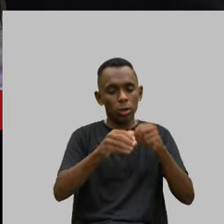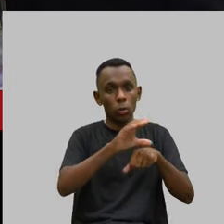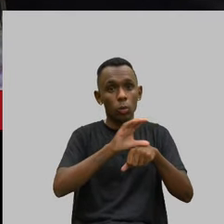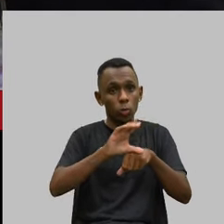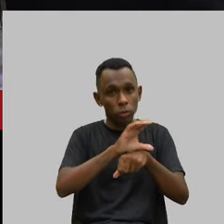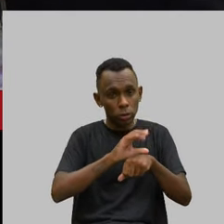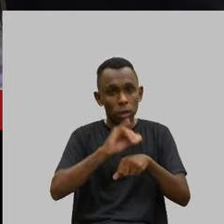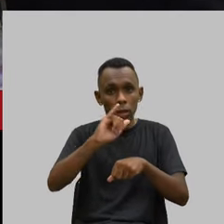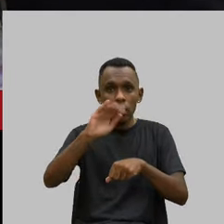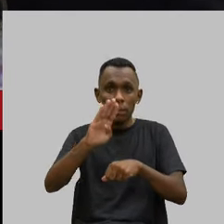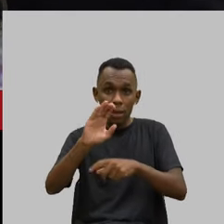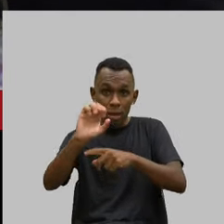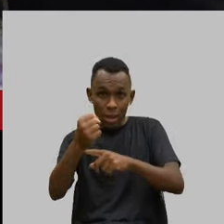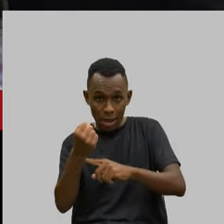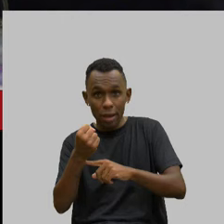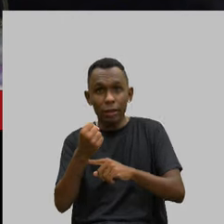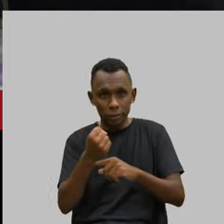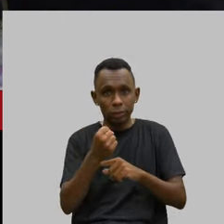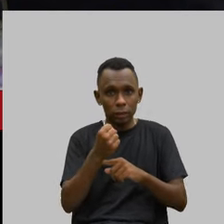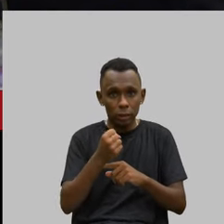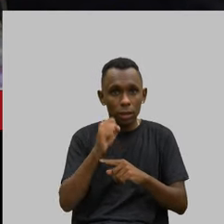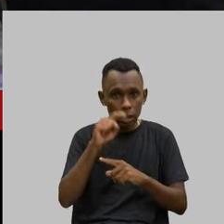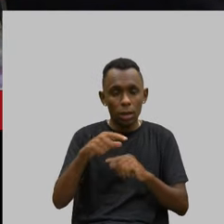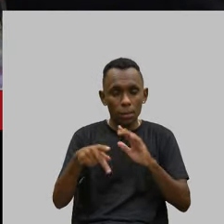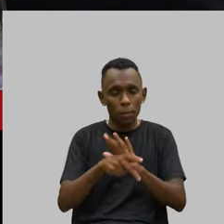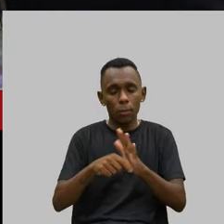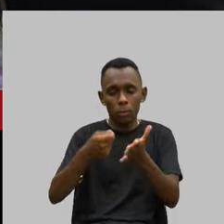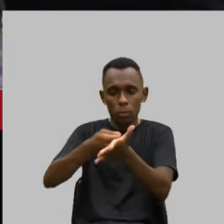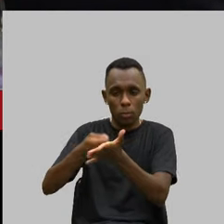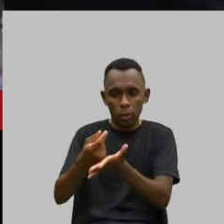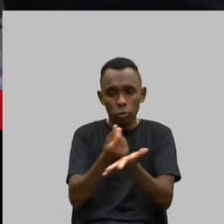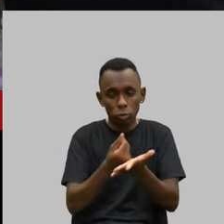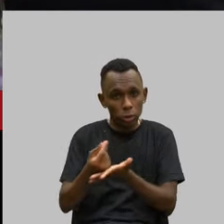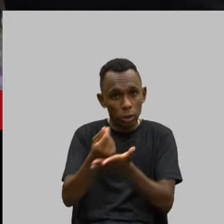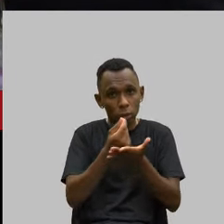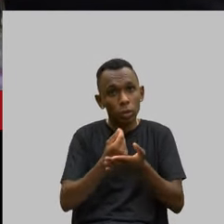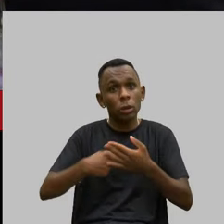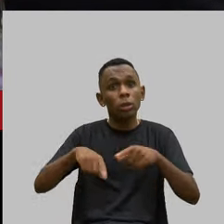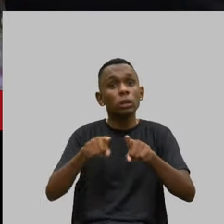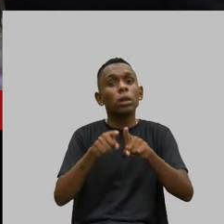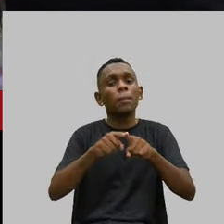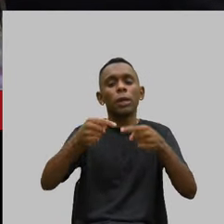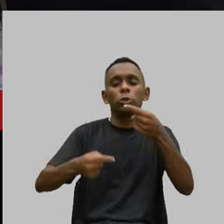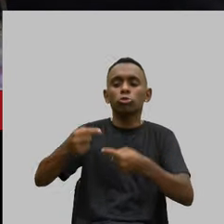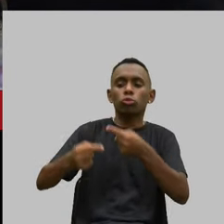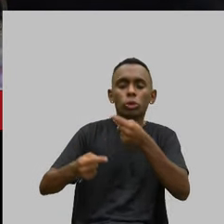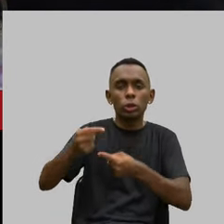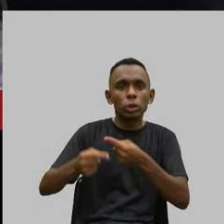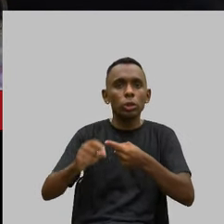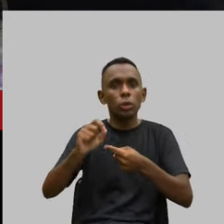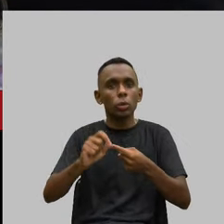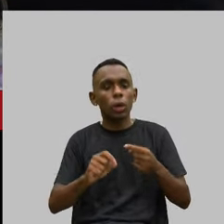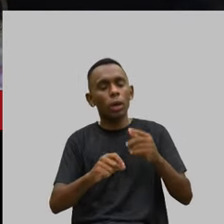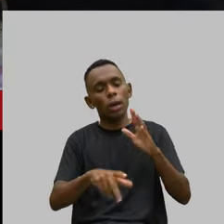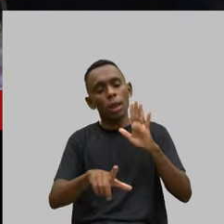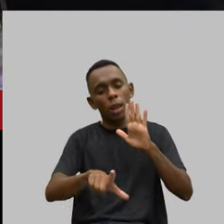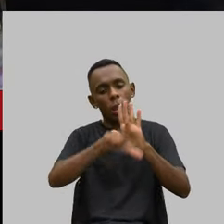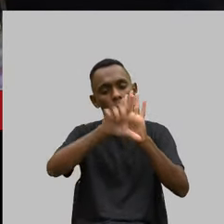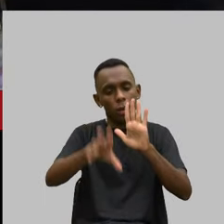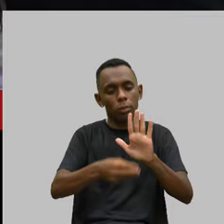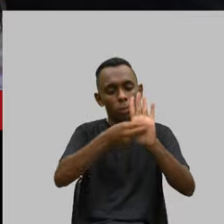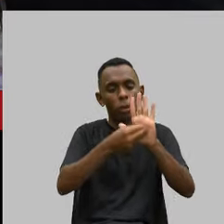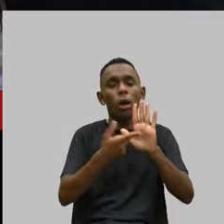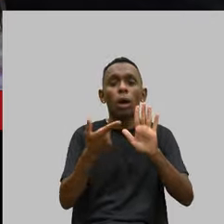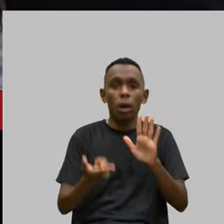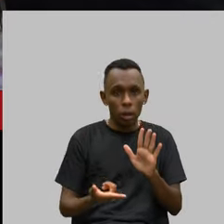ibs né como nosso futuro sistema tributário não é à toa que estamos ali discutindo as leis complementares que vão eh